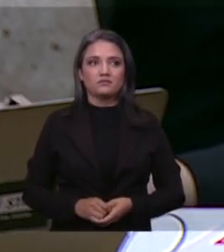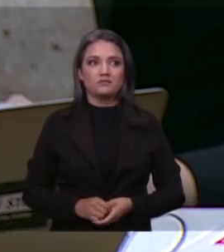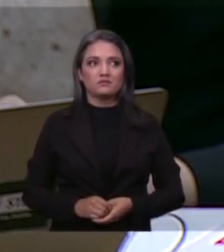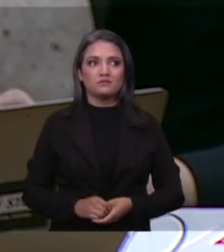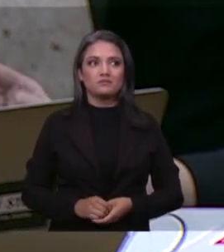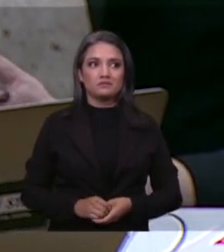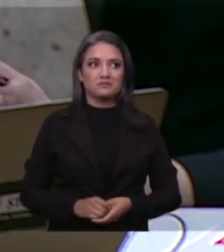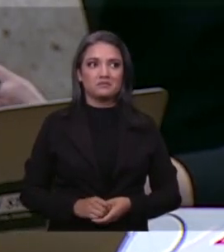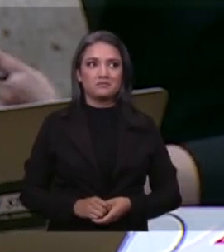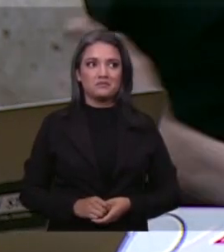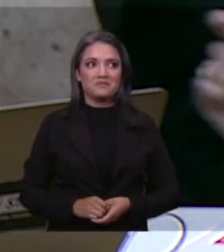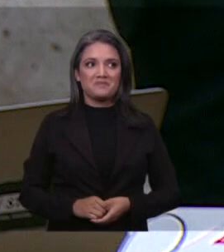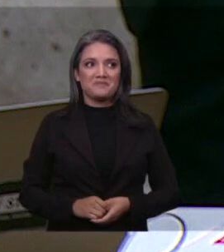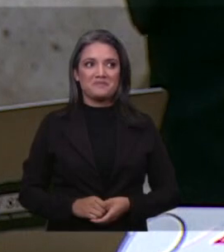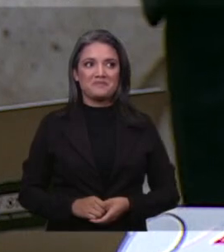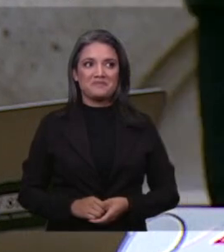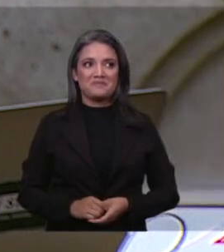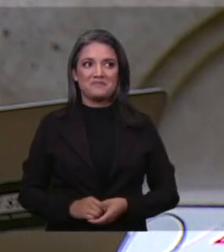E?